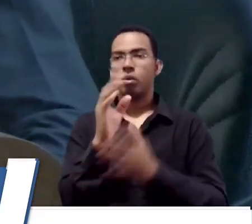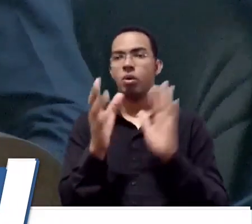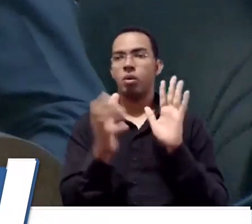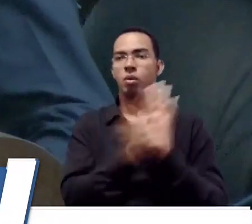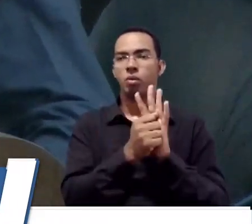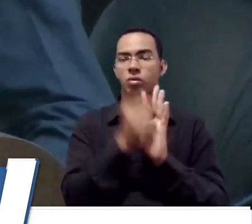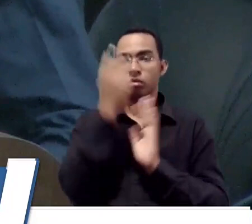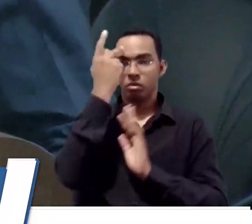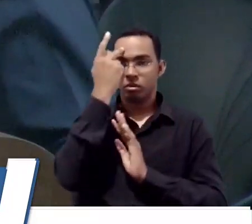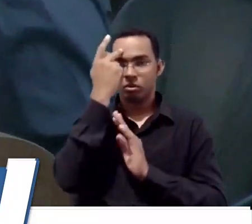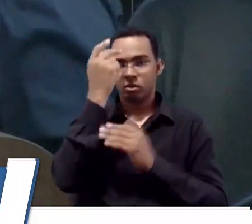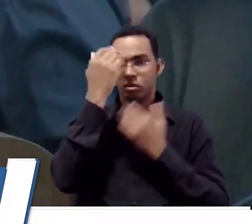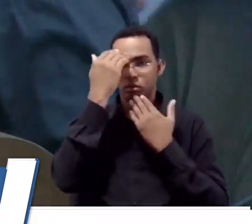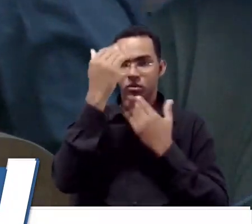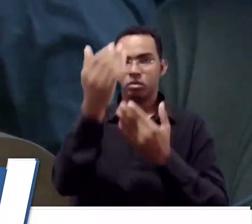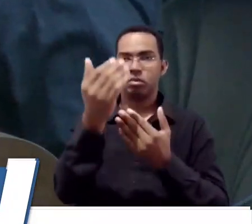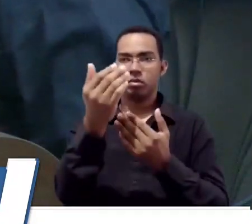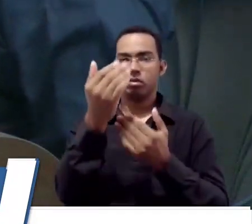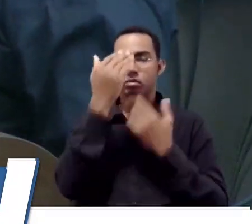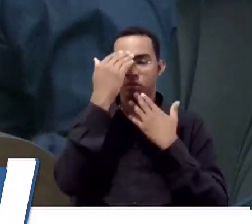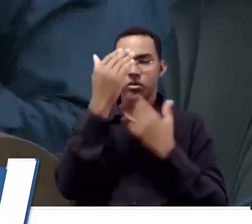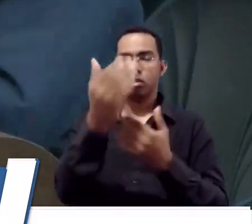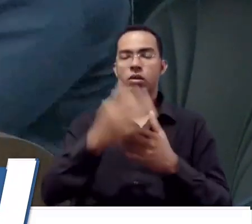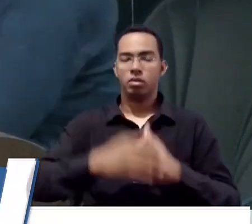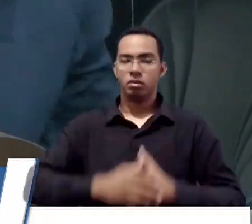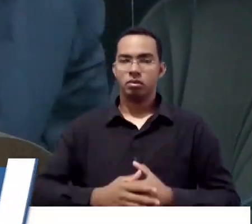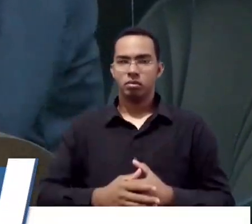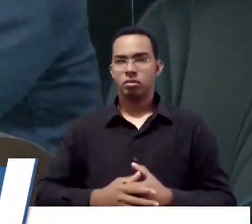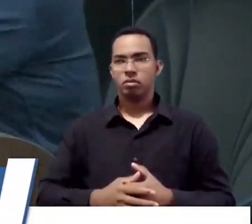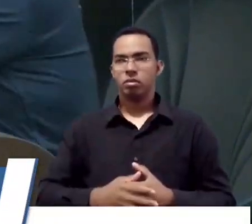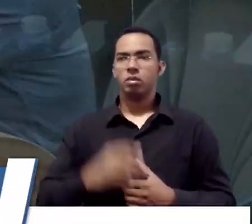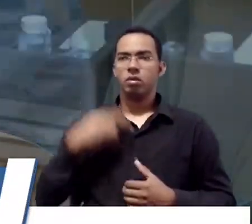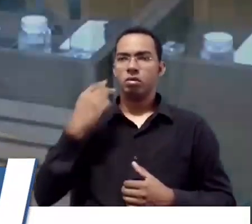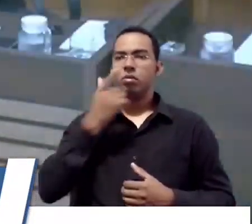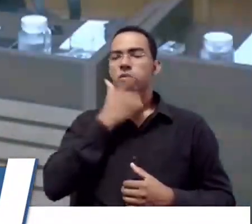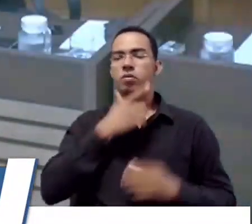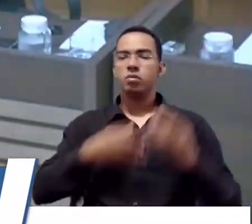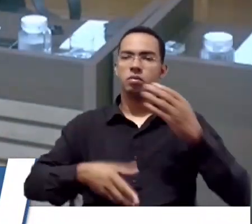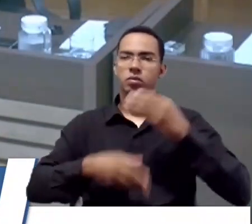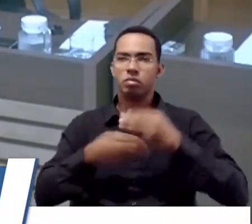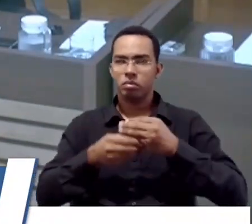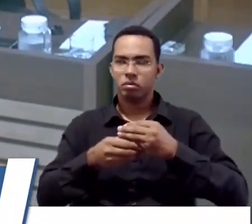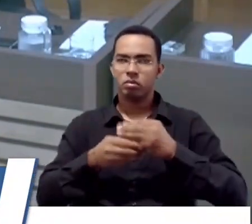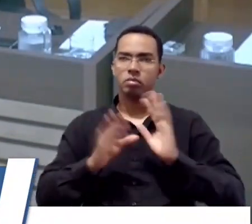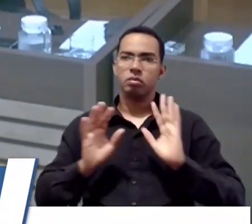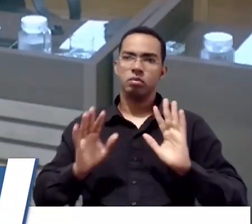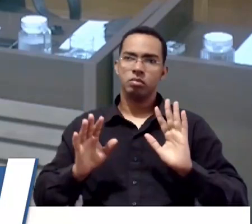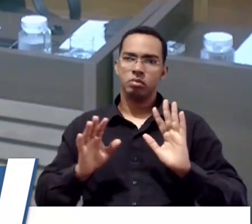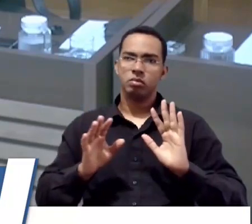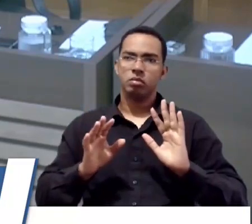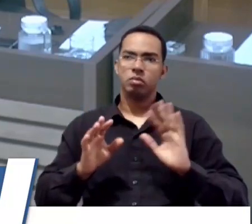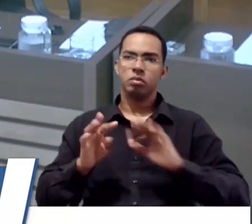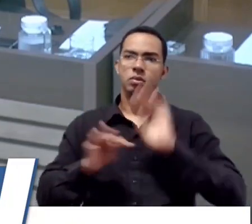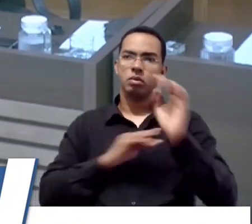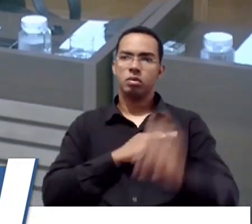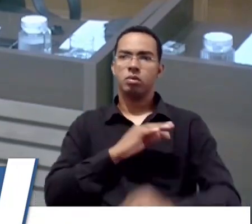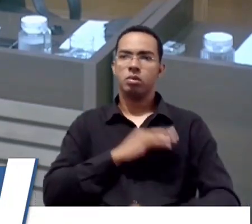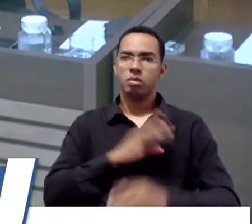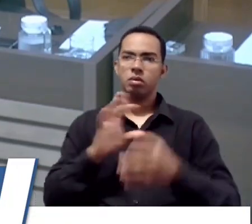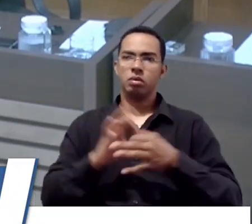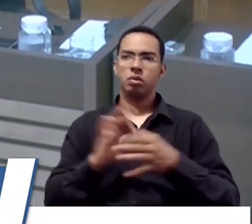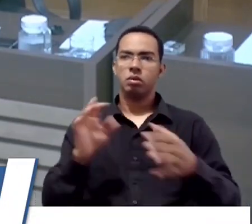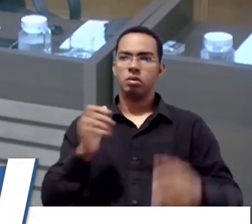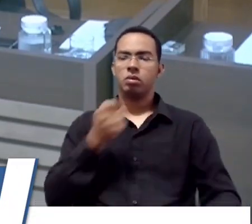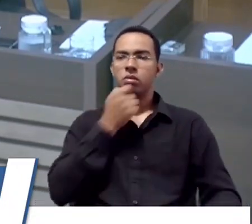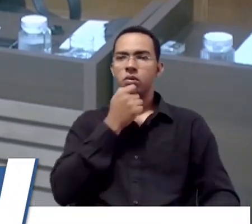paulista. Obrigado, presidente. Obrigado, João. O Gilson só quer fazer uma ponderação. Ô, E João, depois eu vou pedir à técnica que libere o microfone